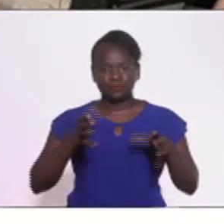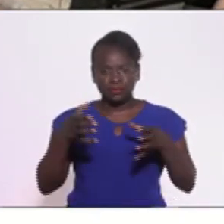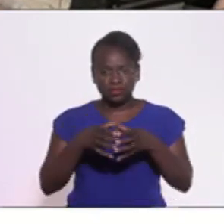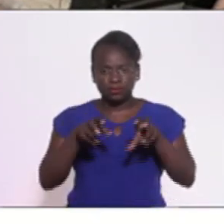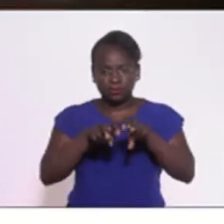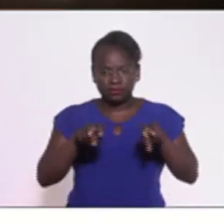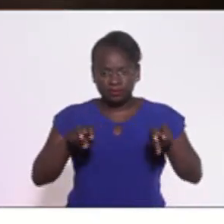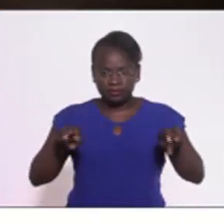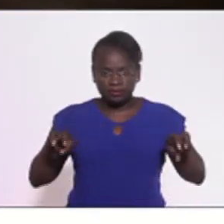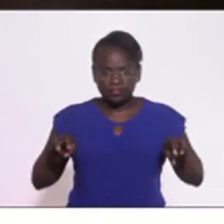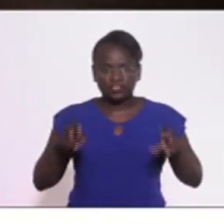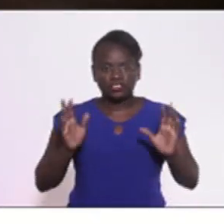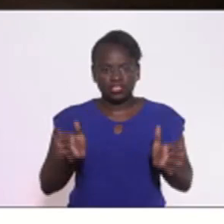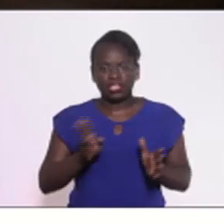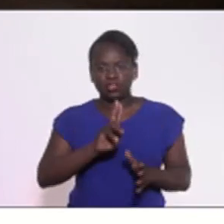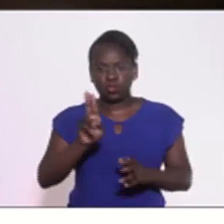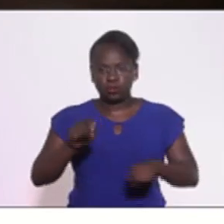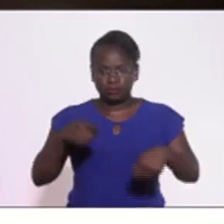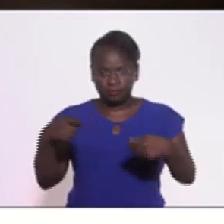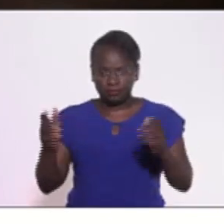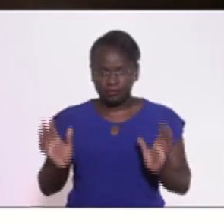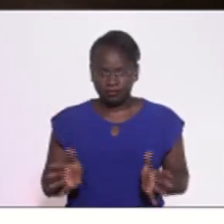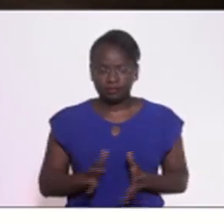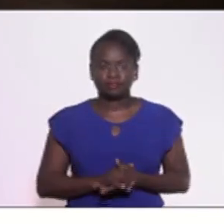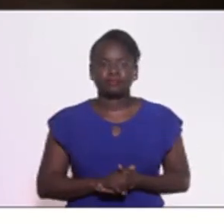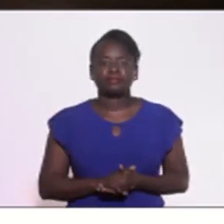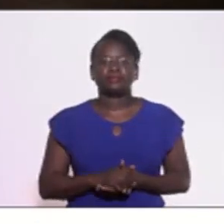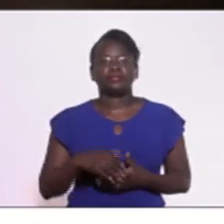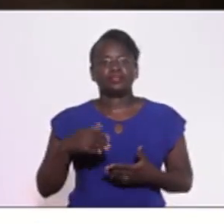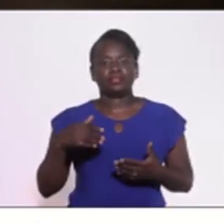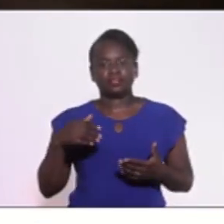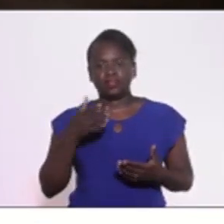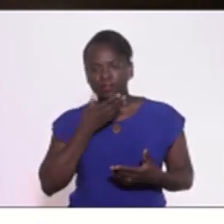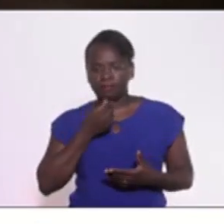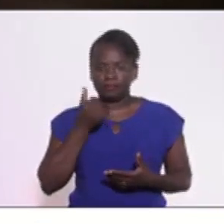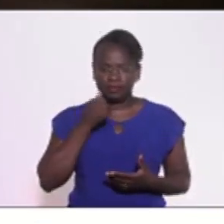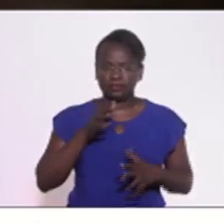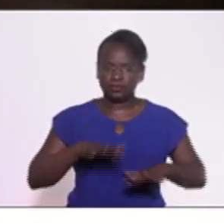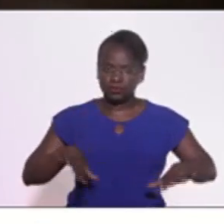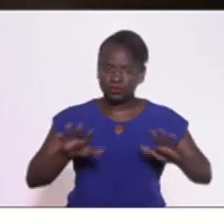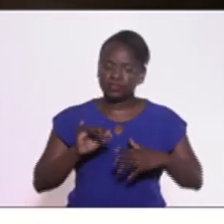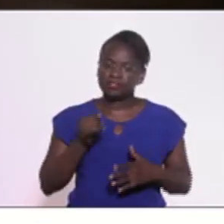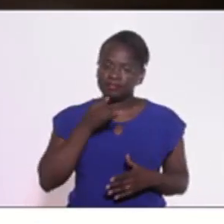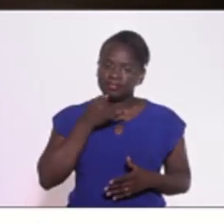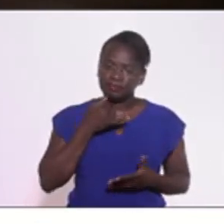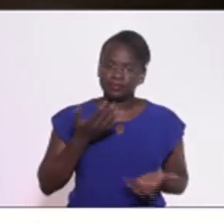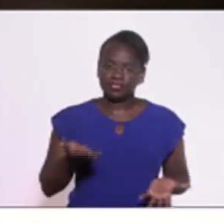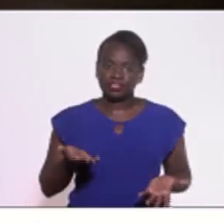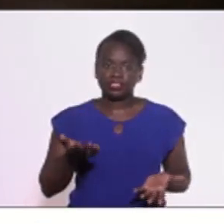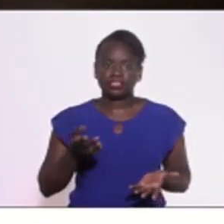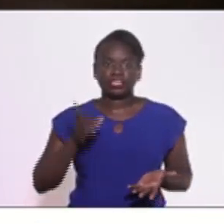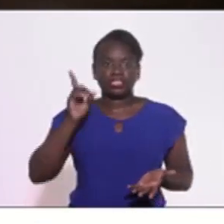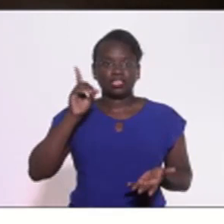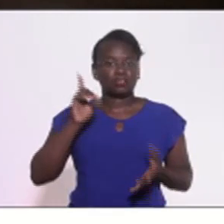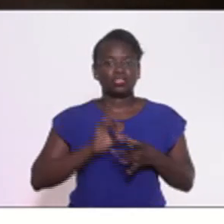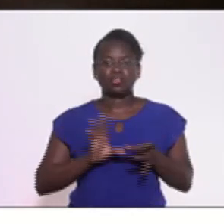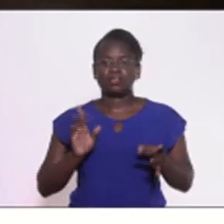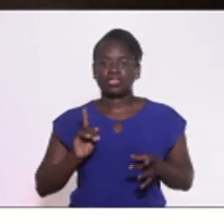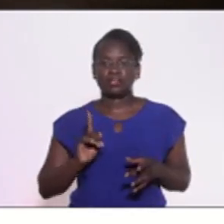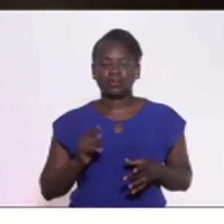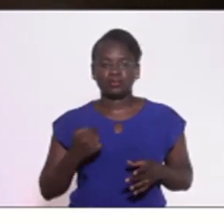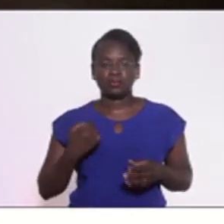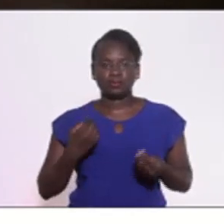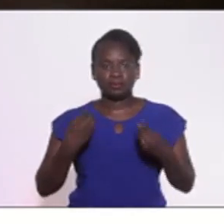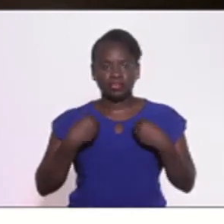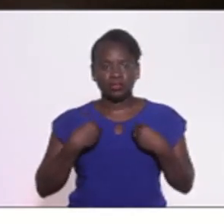componentes da mesa já devidamente nominados, meus senhores, minhas senhoras, infelizmente, presidente, Deus não me concedeu